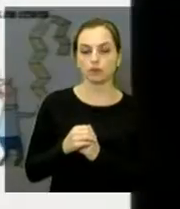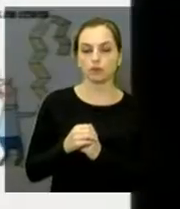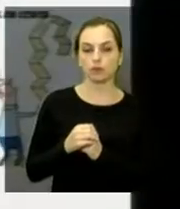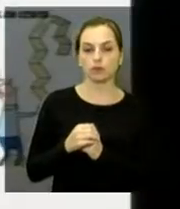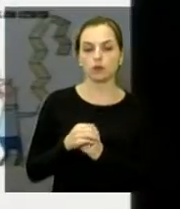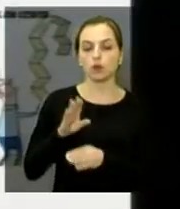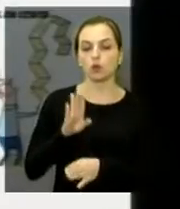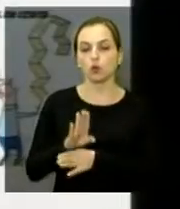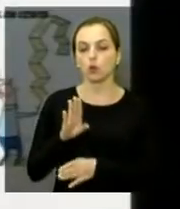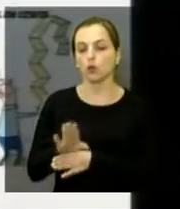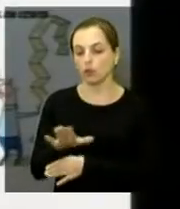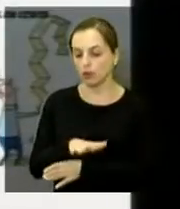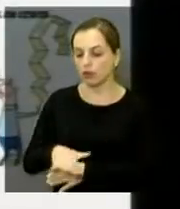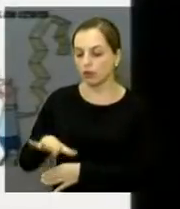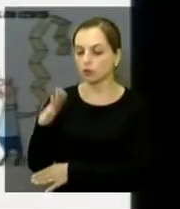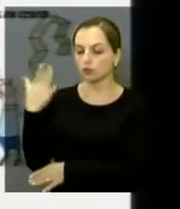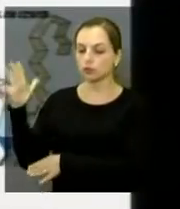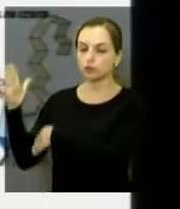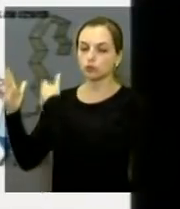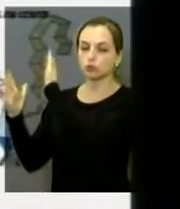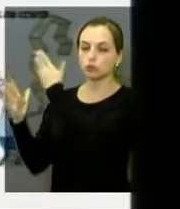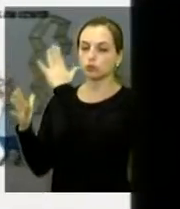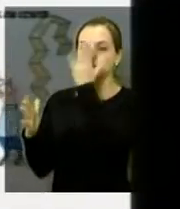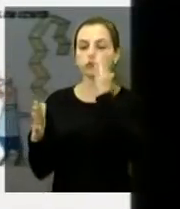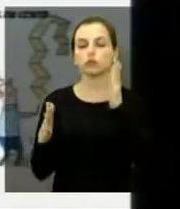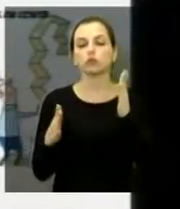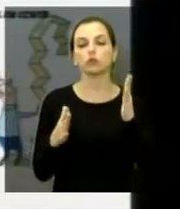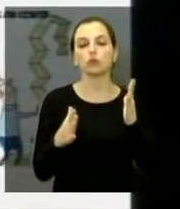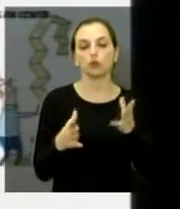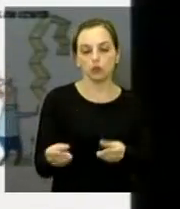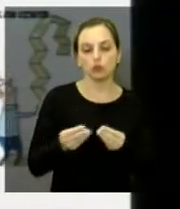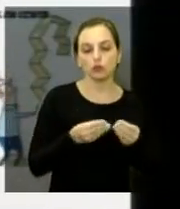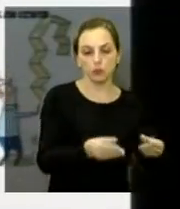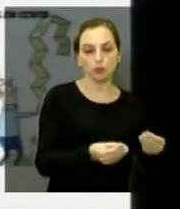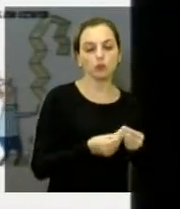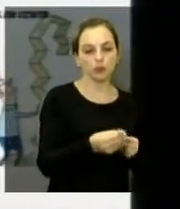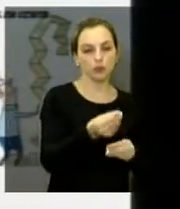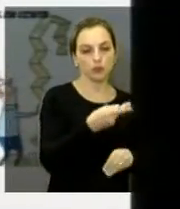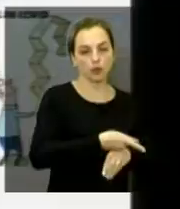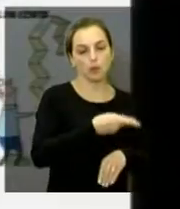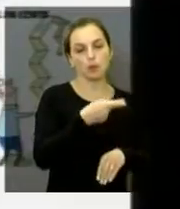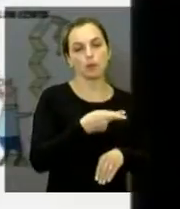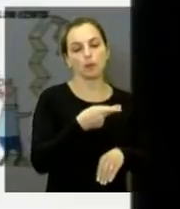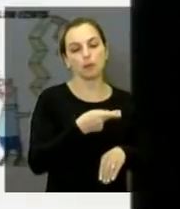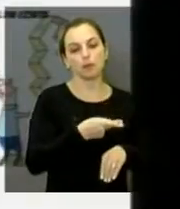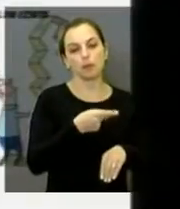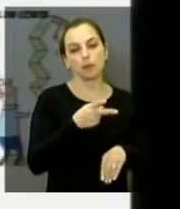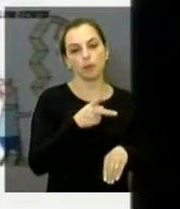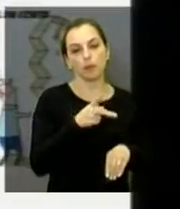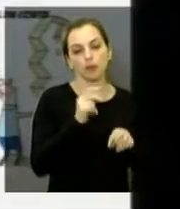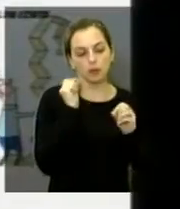Cuidar das áreas verdes, dos locadores públicos, coleta de resíduos sólidos e domiciliares,